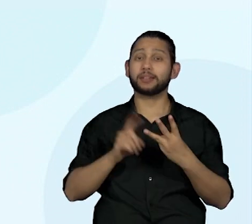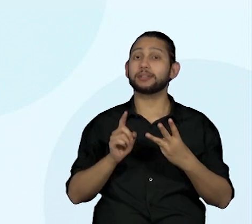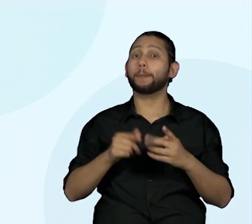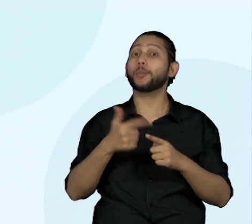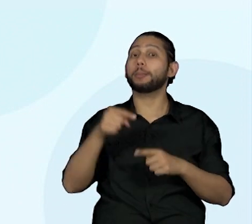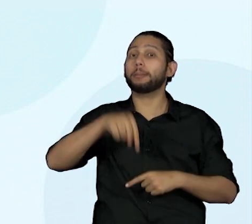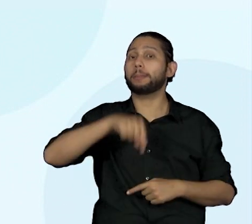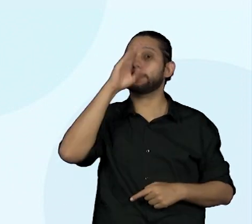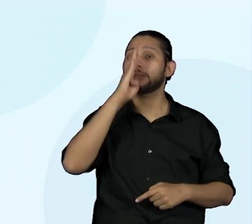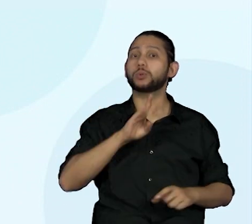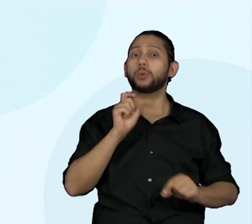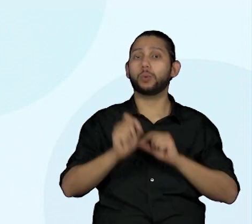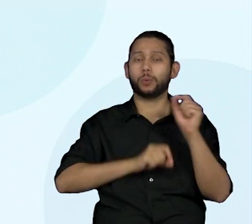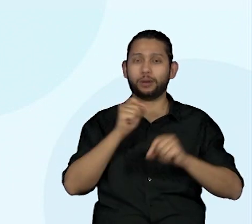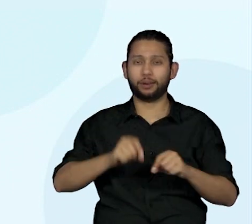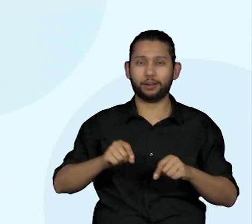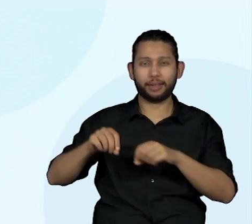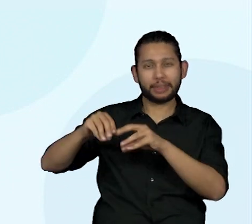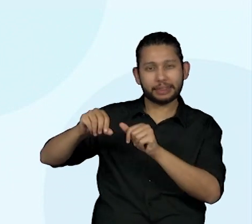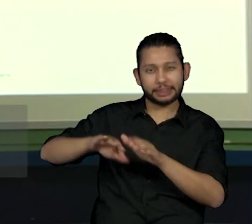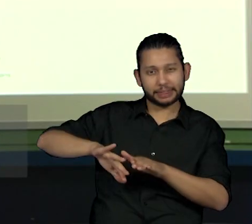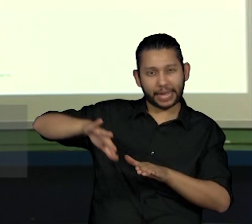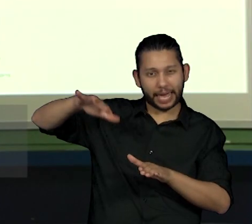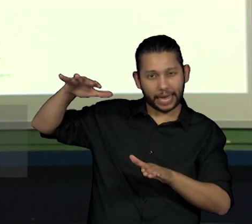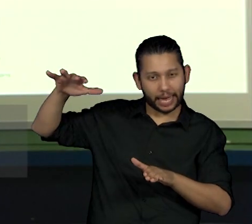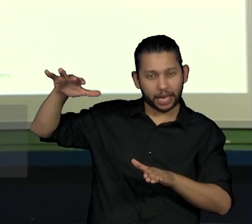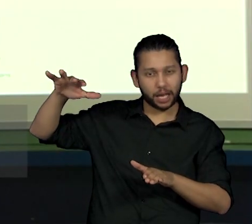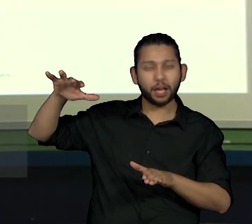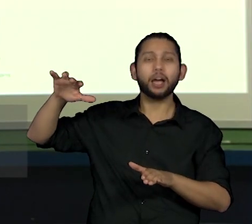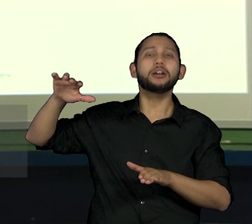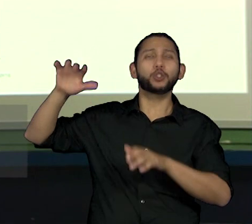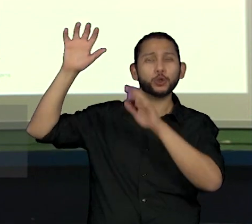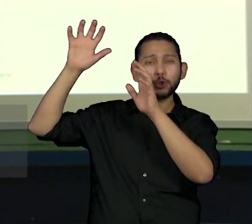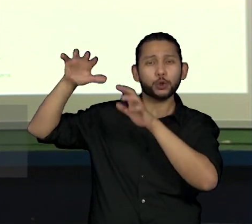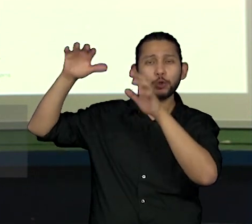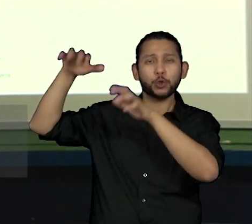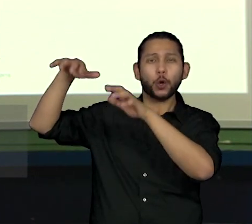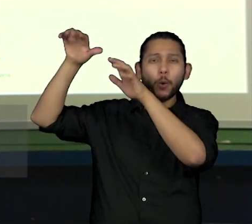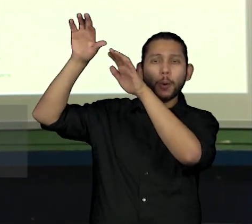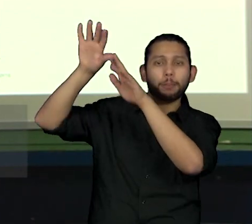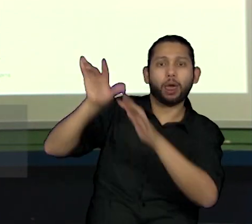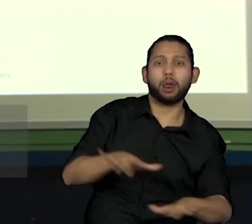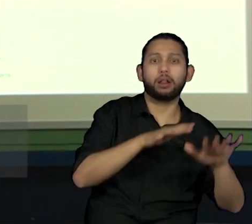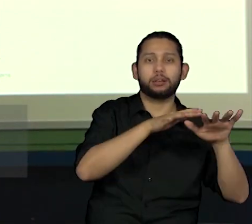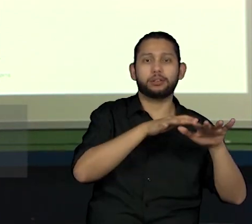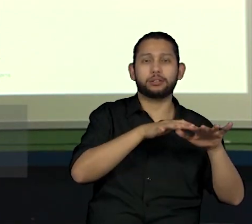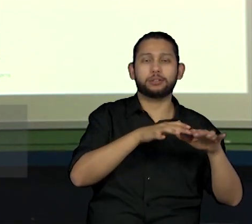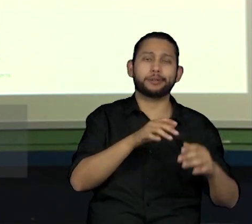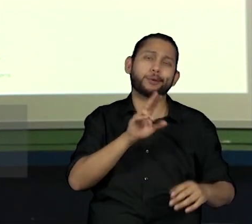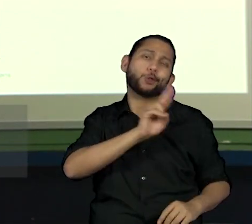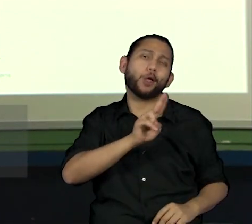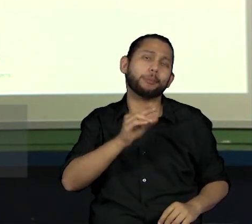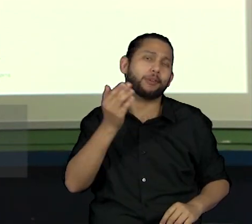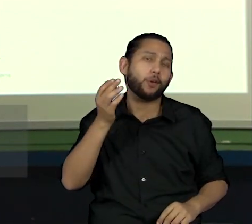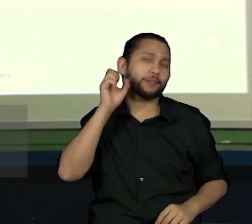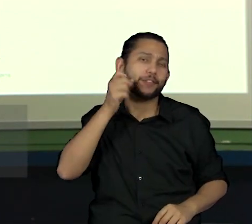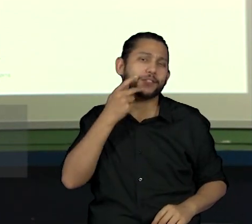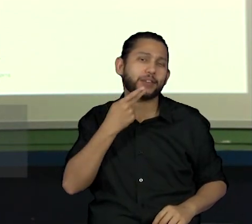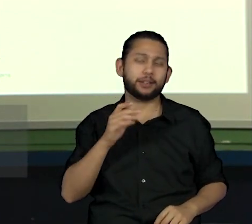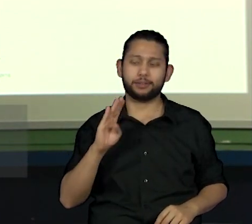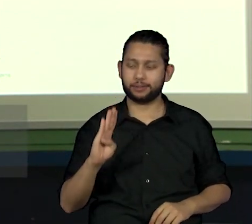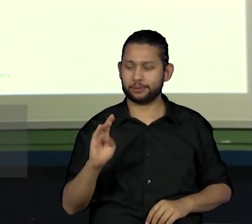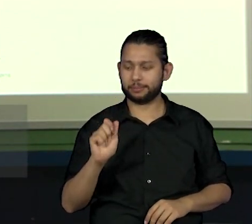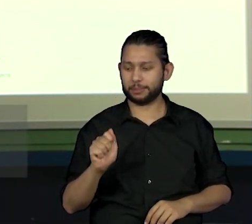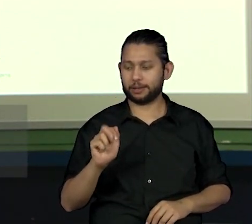Brasil é o deslizamento de encostas. Encosta, como você conhece aí, é o barranco, o morro,